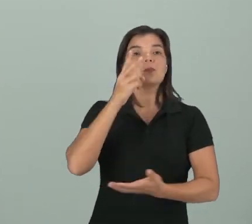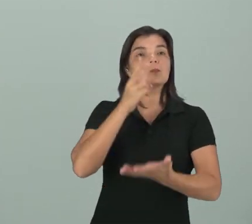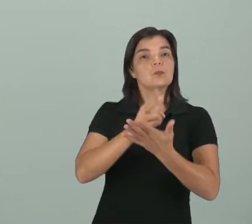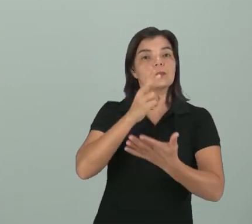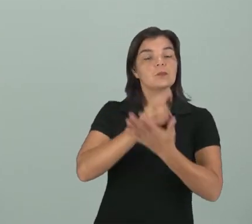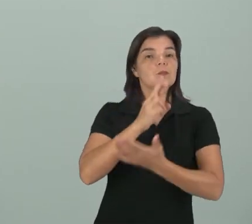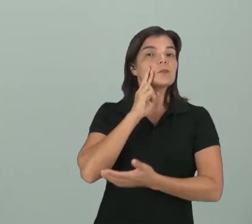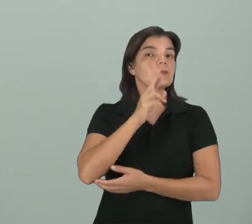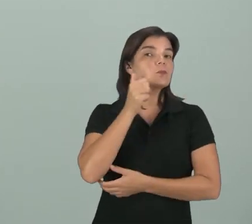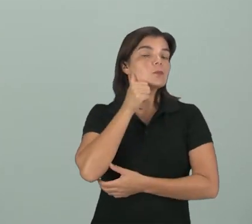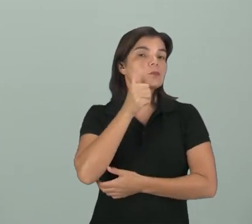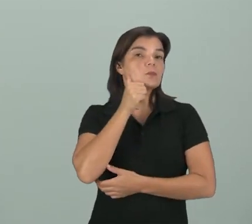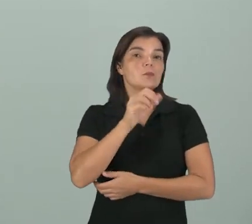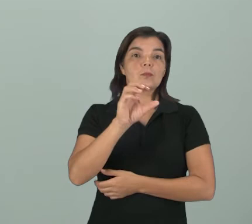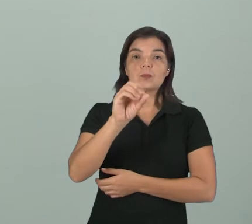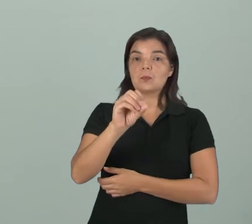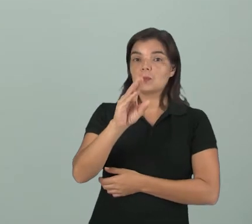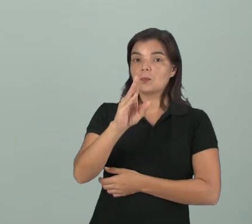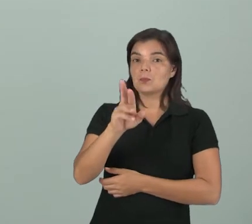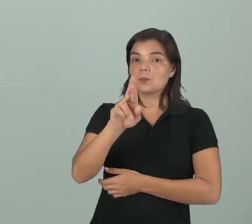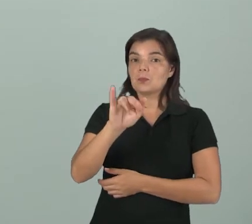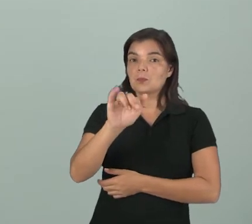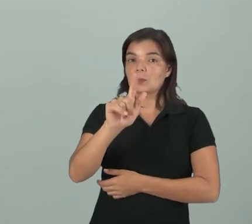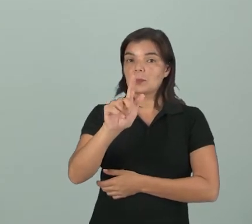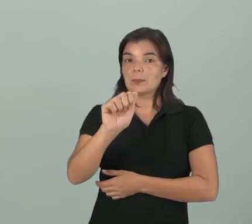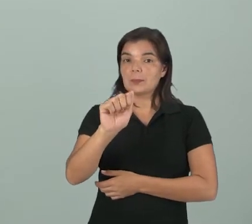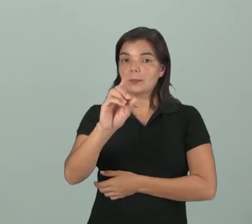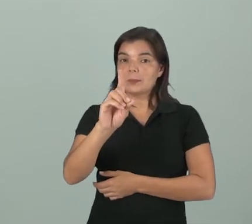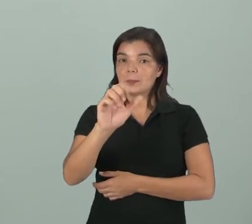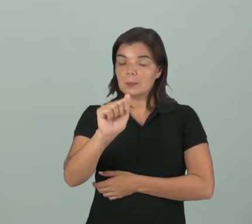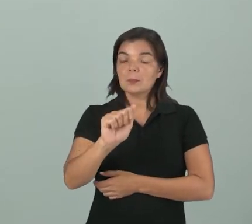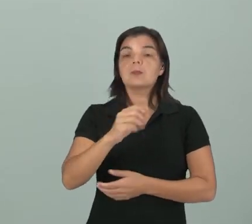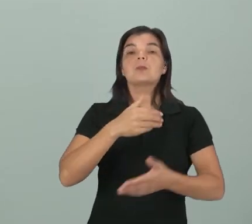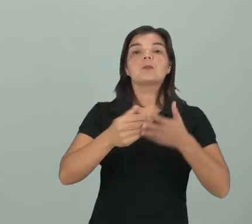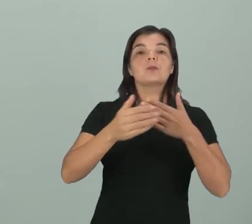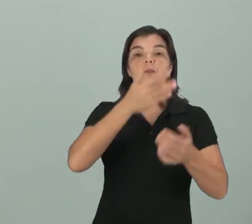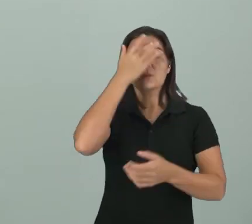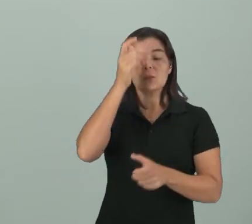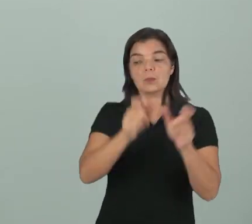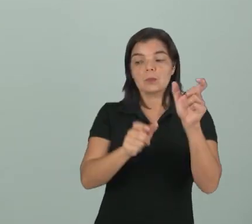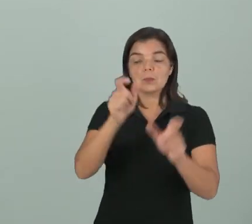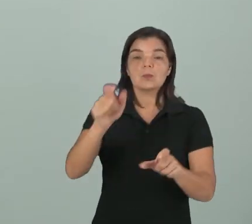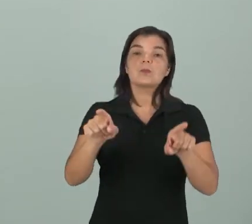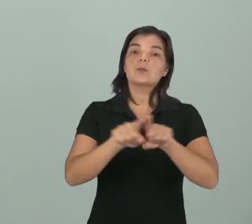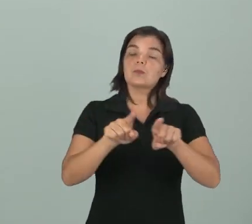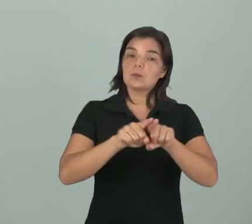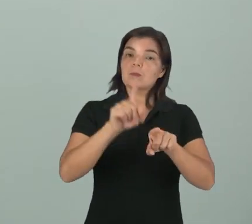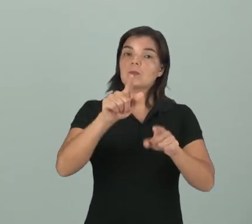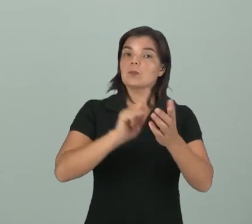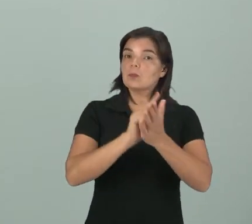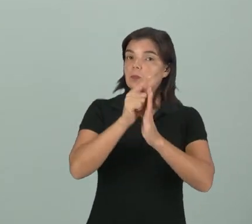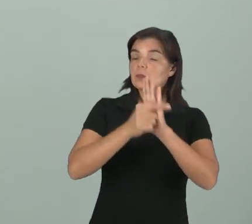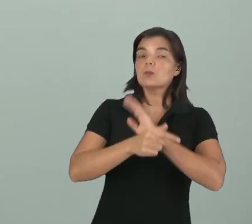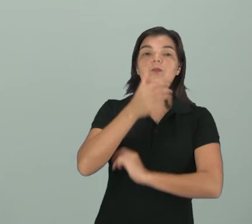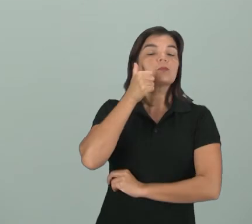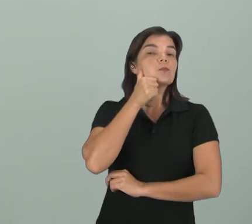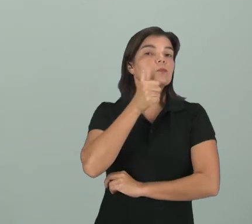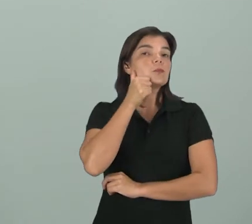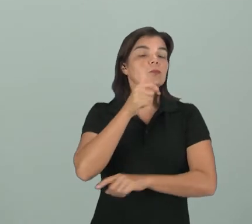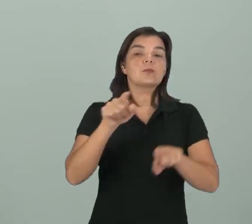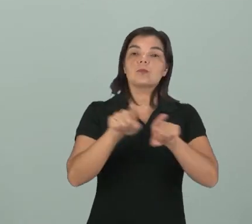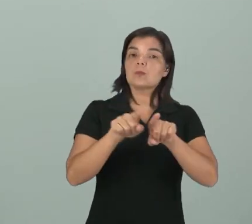sempre responderão obrigada. Independente para que pessoa for, você é do gênero feminino, você sempre